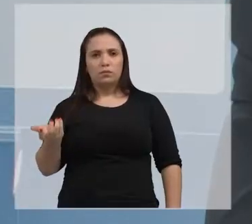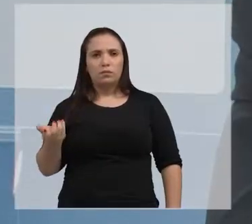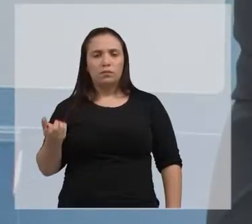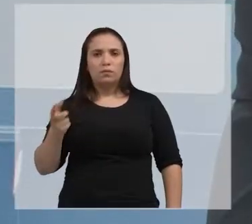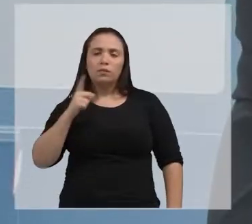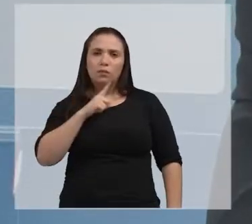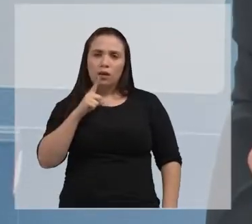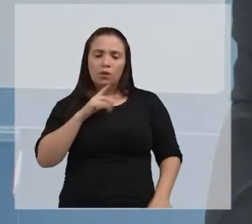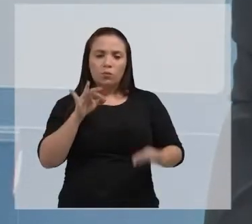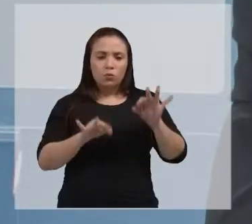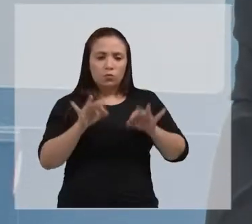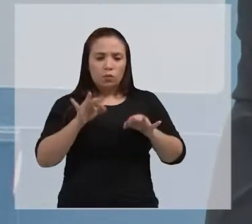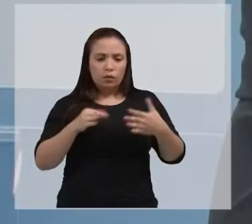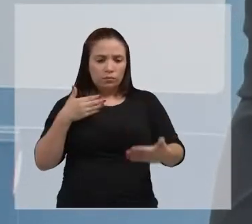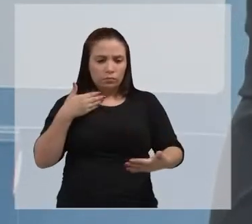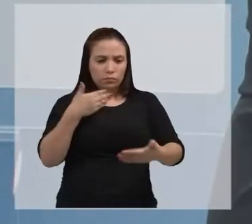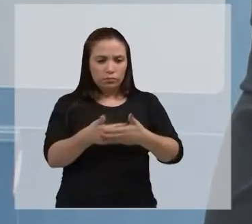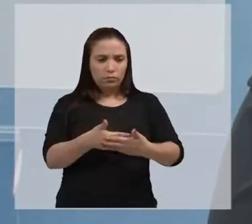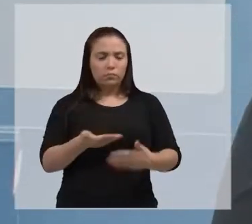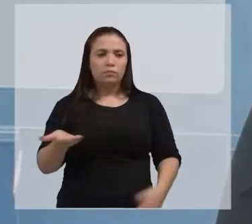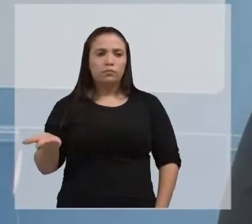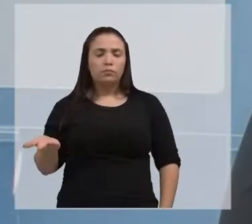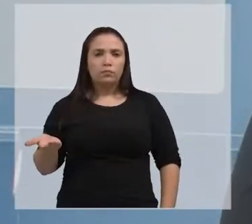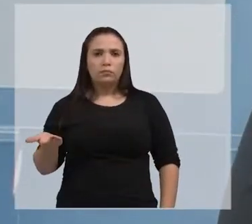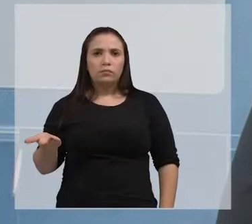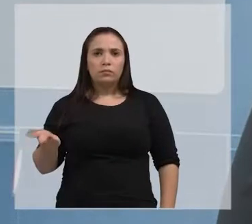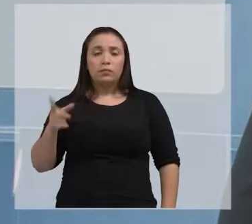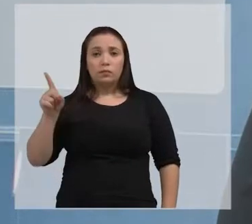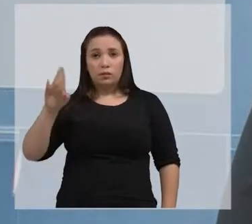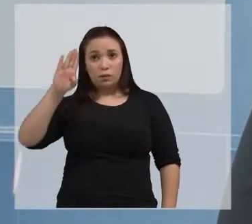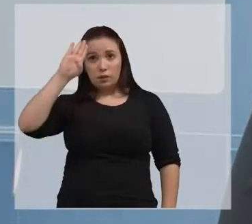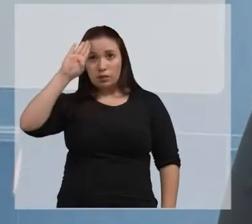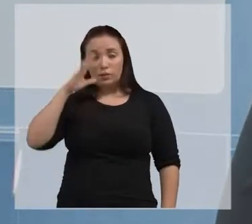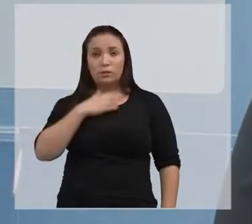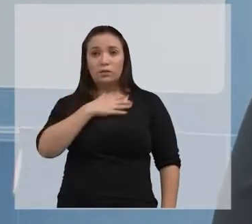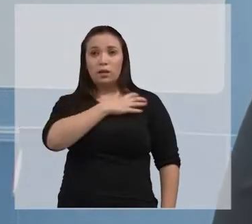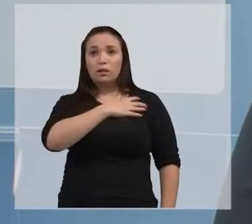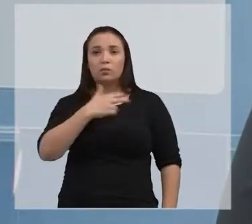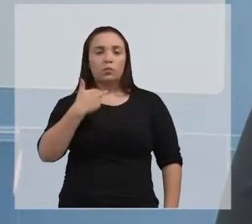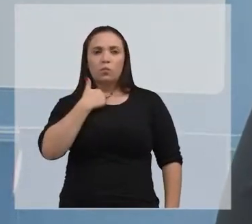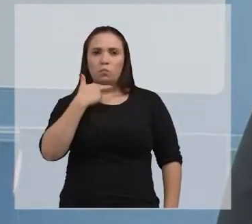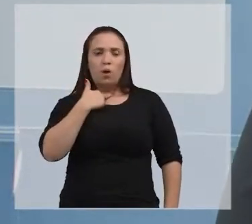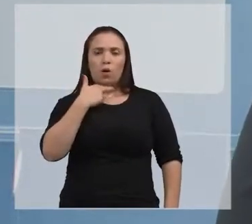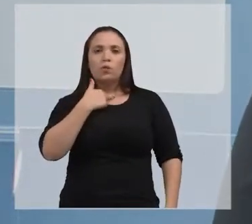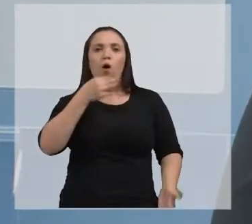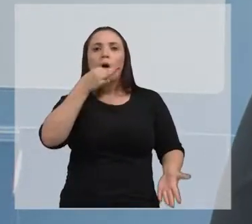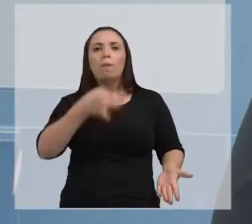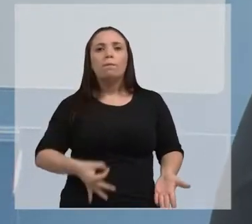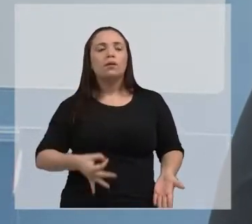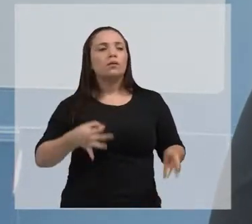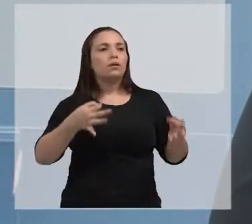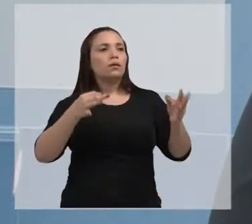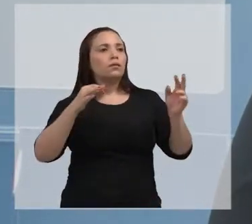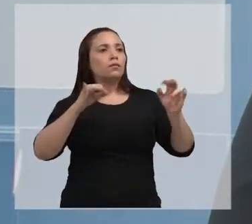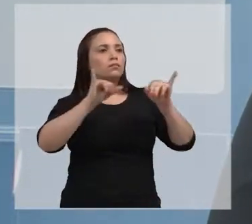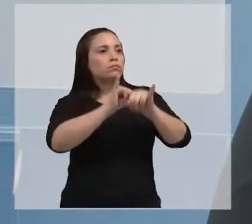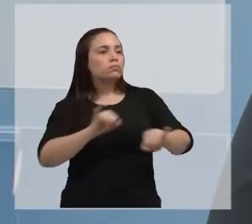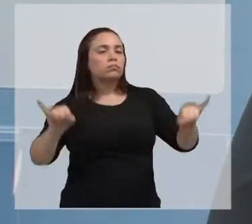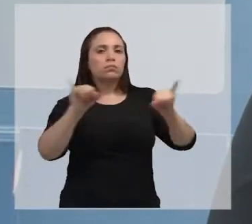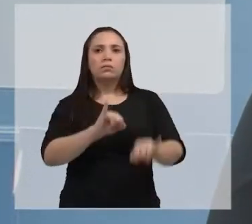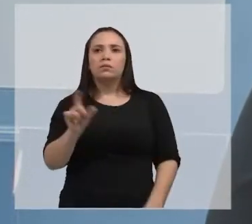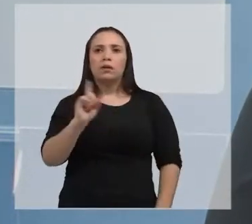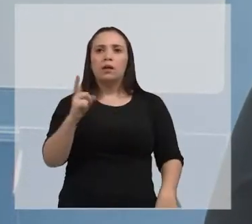estamos praticamente... Coisa errada. O exército brasileiro, ele não pode estar dando opinião sobre o que vai acontecer.